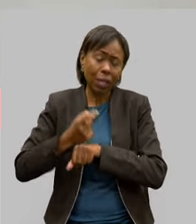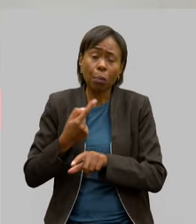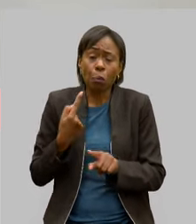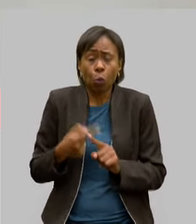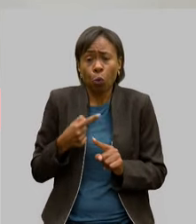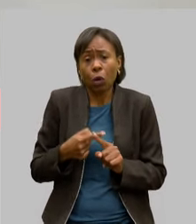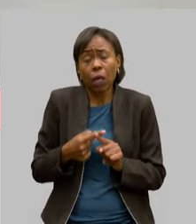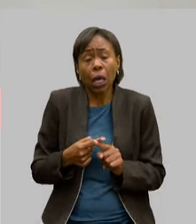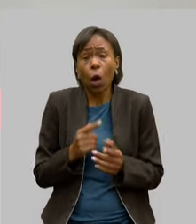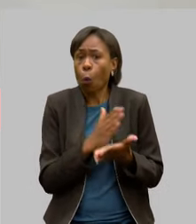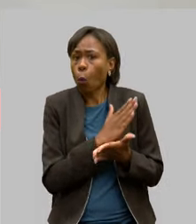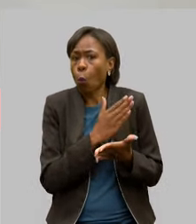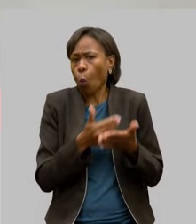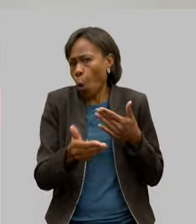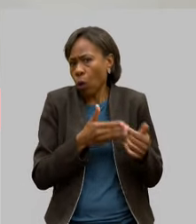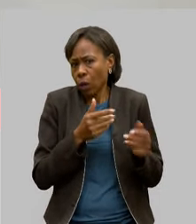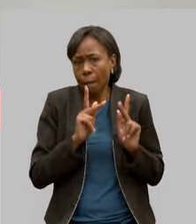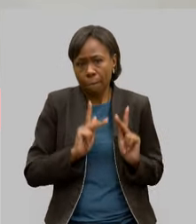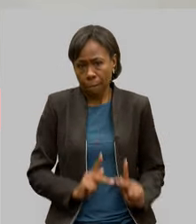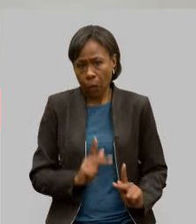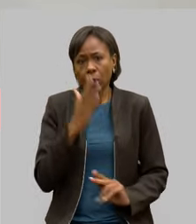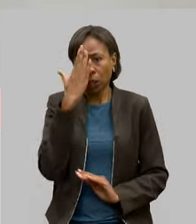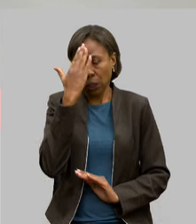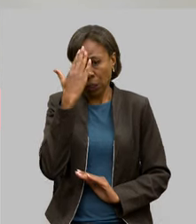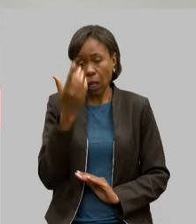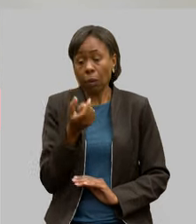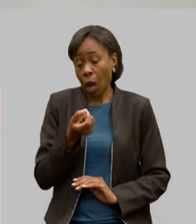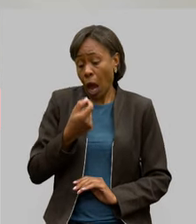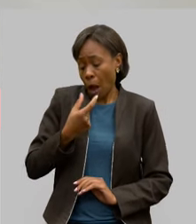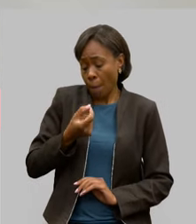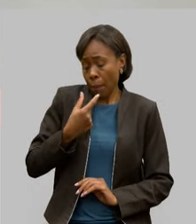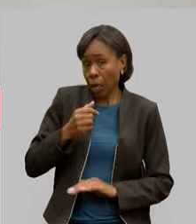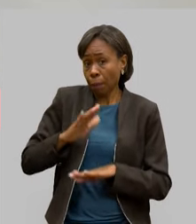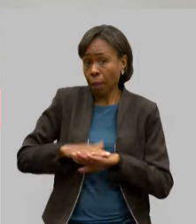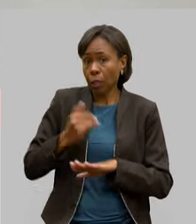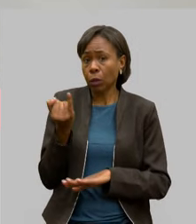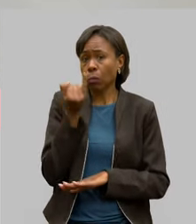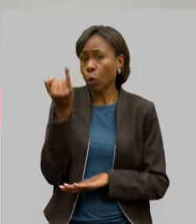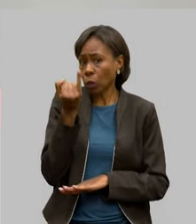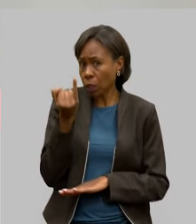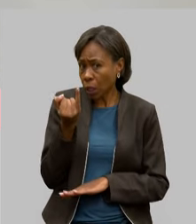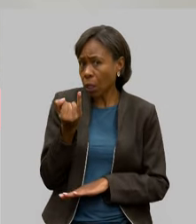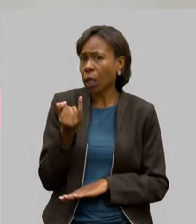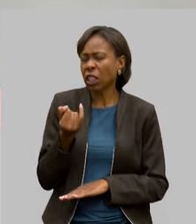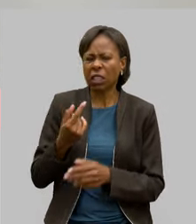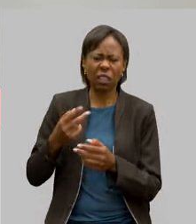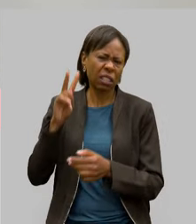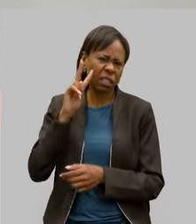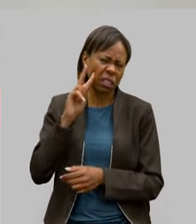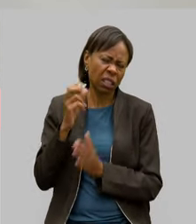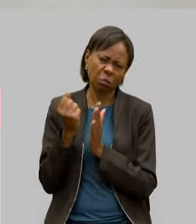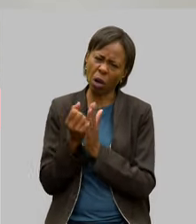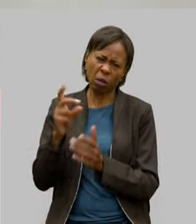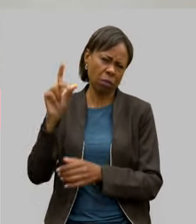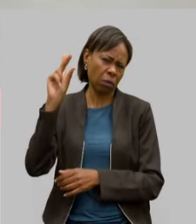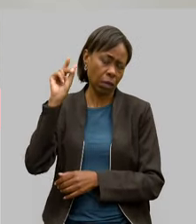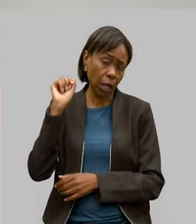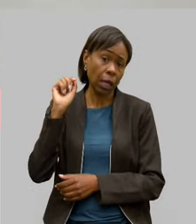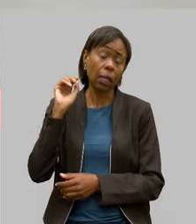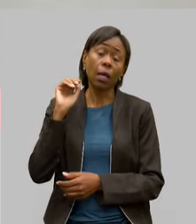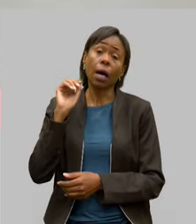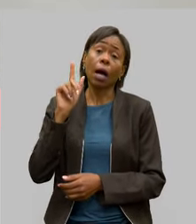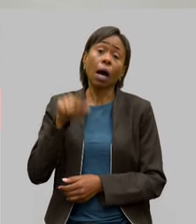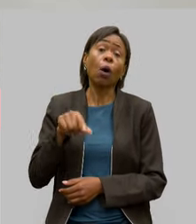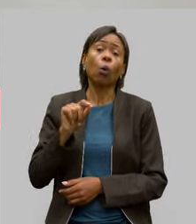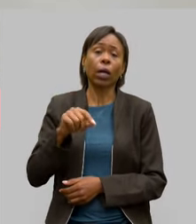mesmo lega sabe que um dos medicamentos mais importantes pra medicina e historicamente e continua atualmente é